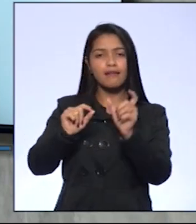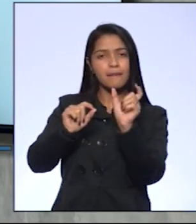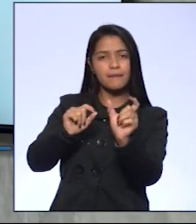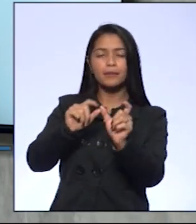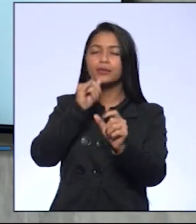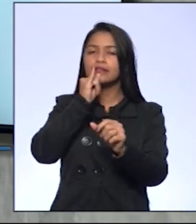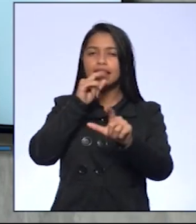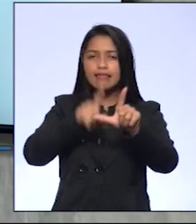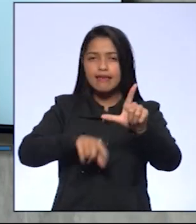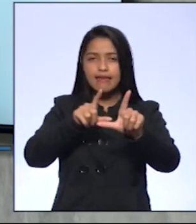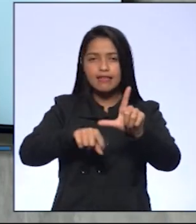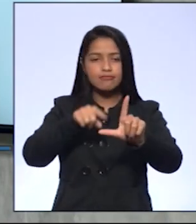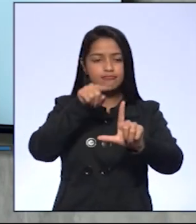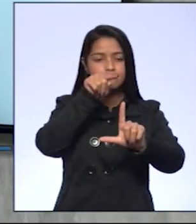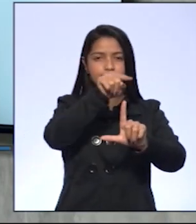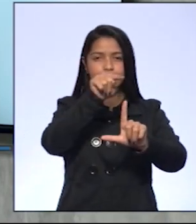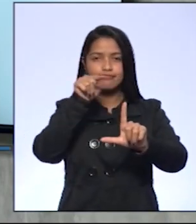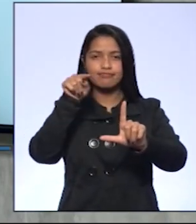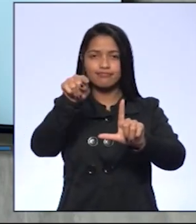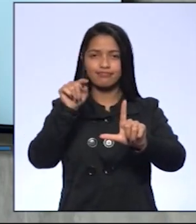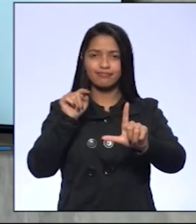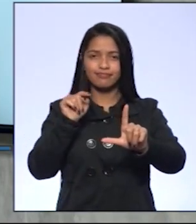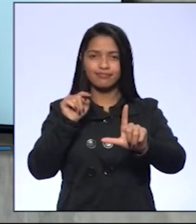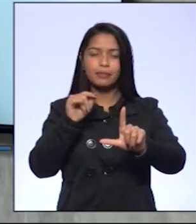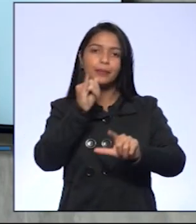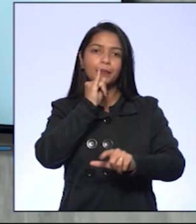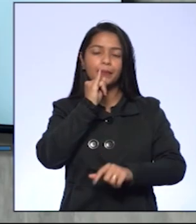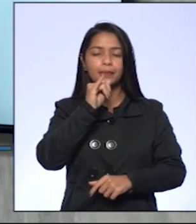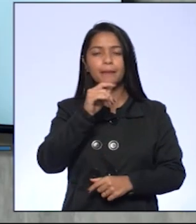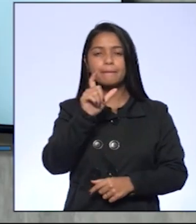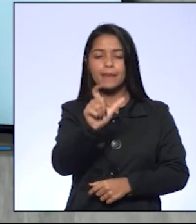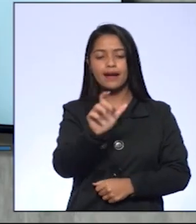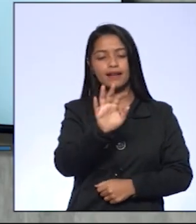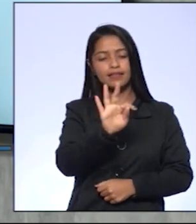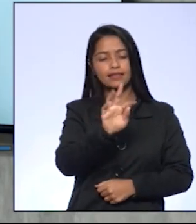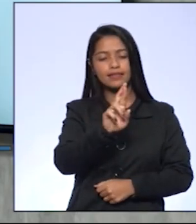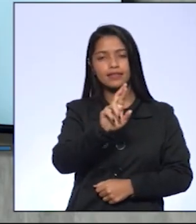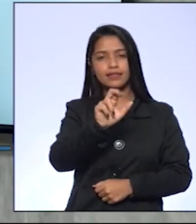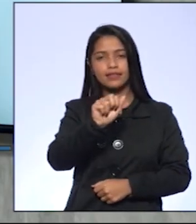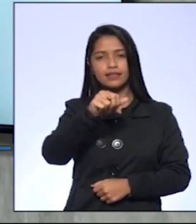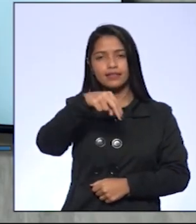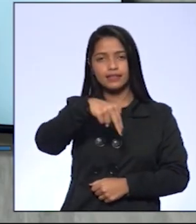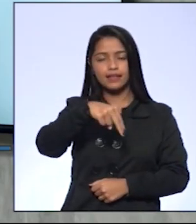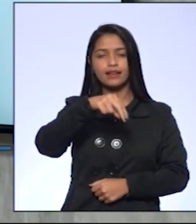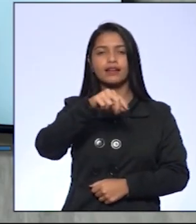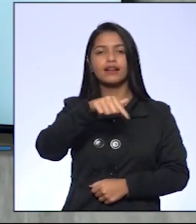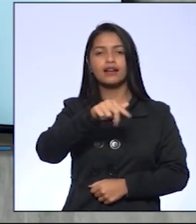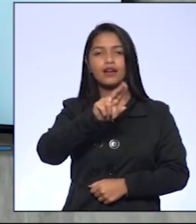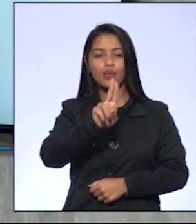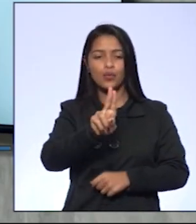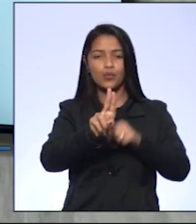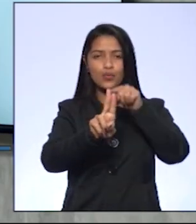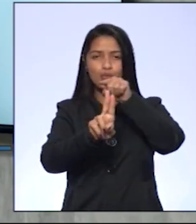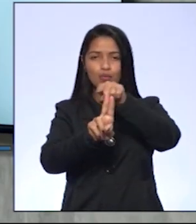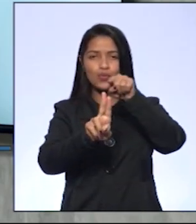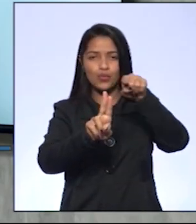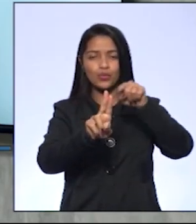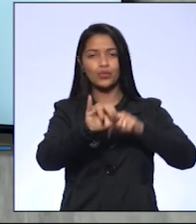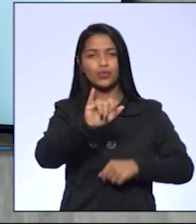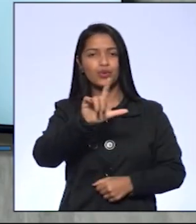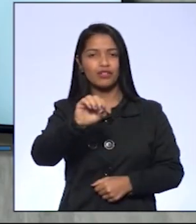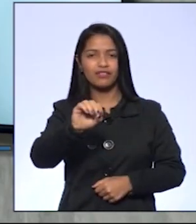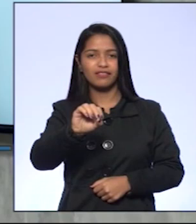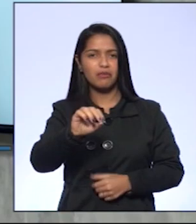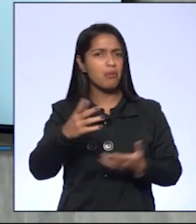como 50, tranquilo. Não existe mais. Aqueles 2 pinguinhos que ficavam sobre a letra U. Não existe mais.